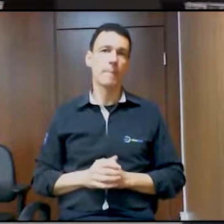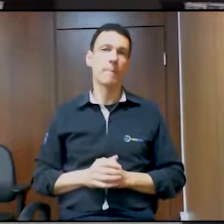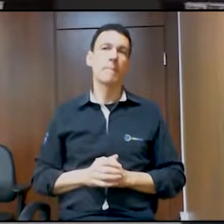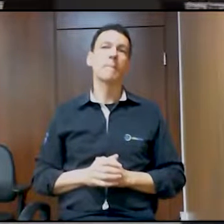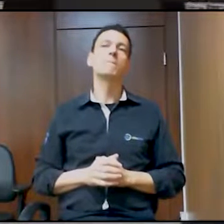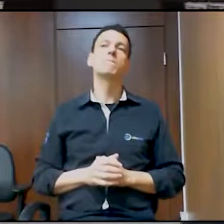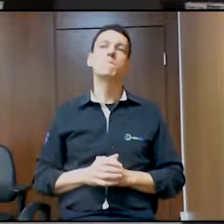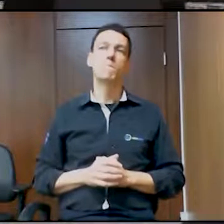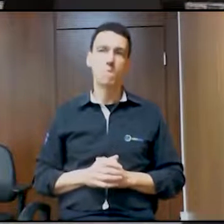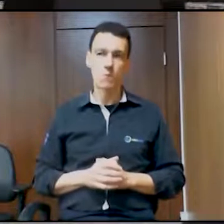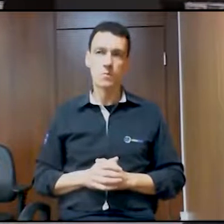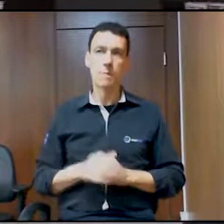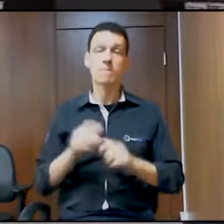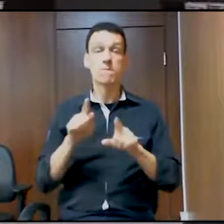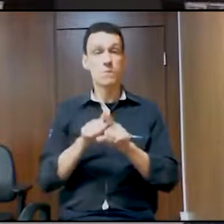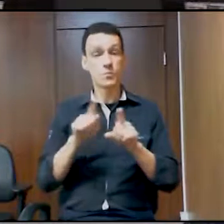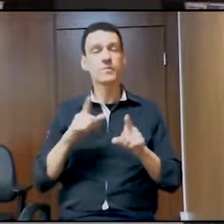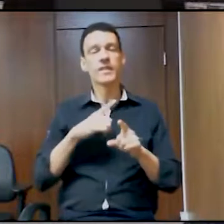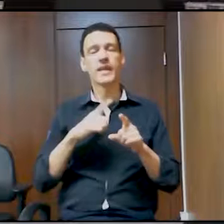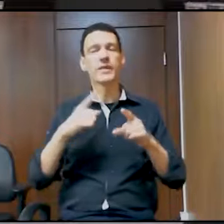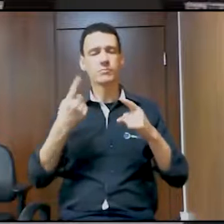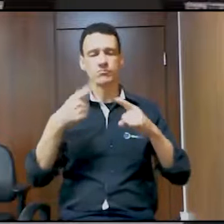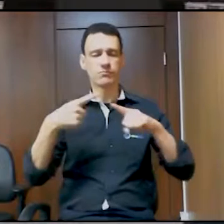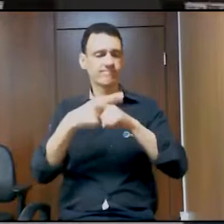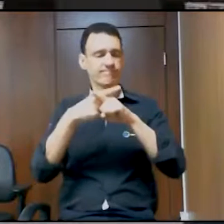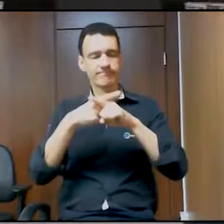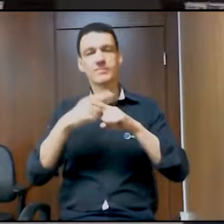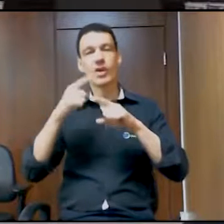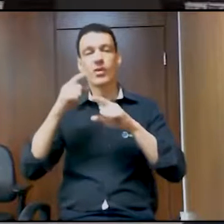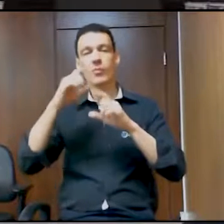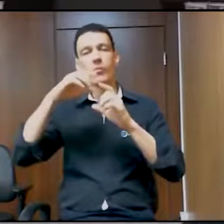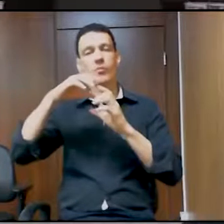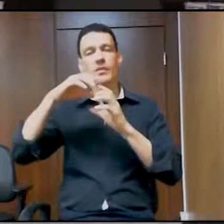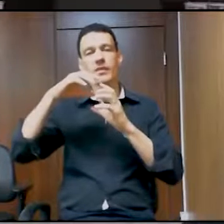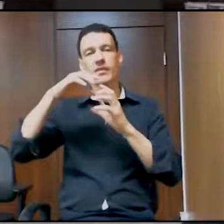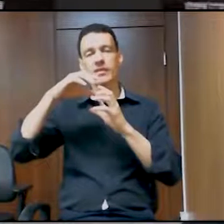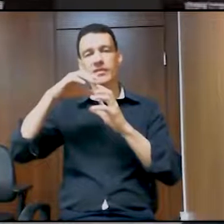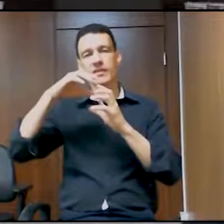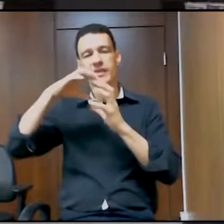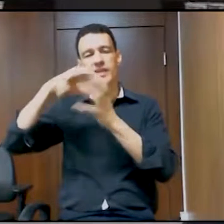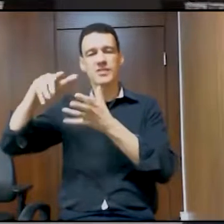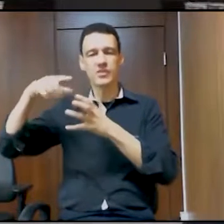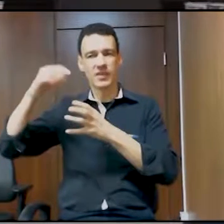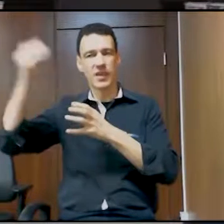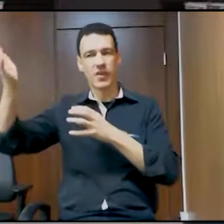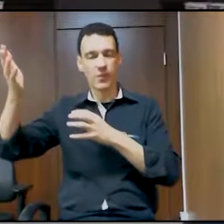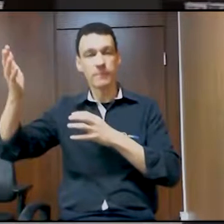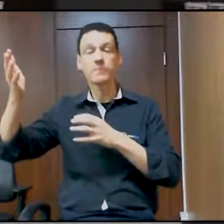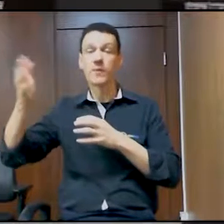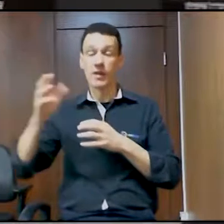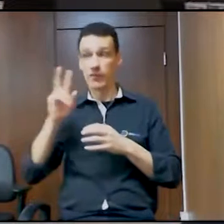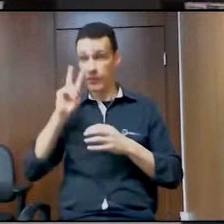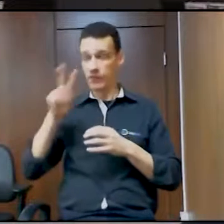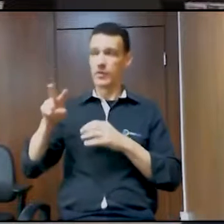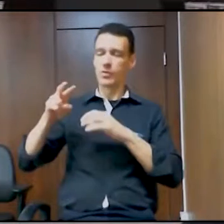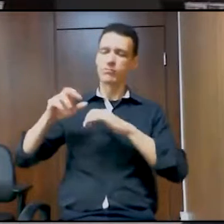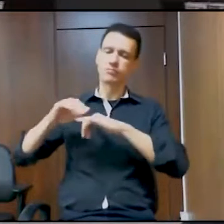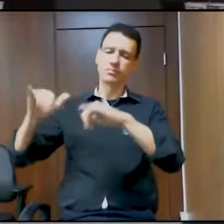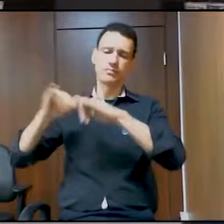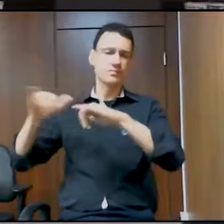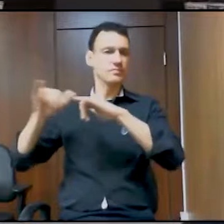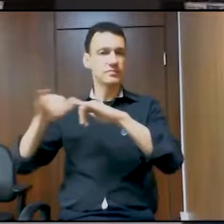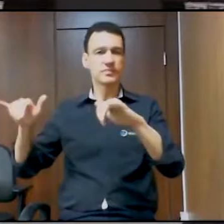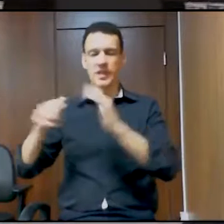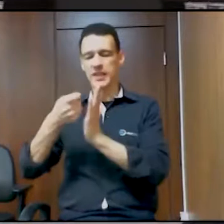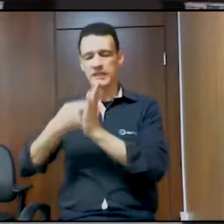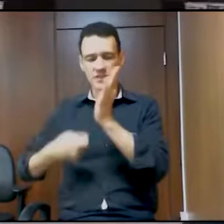A gente vai ter um contraste com o cenário internacional, que ao longo dos anos 2000 viu ser publicado uma série de